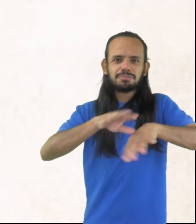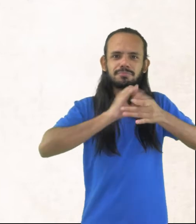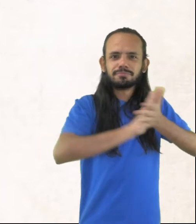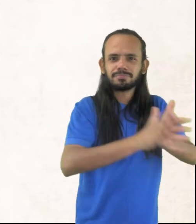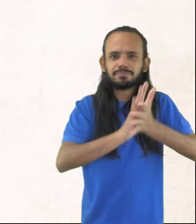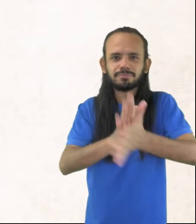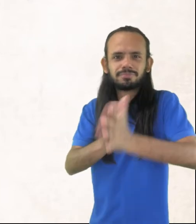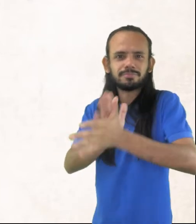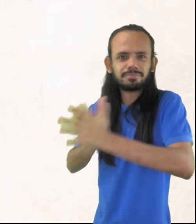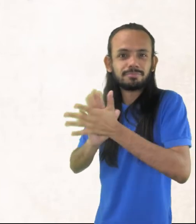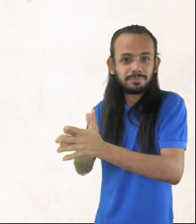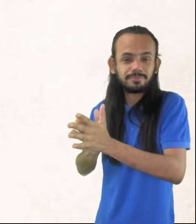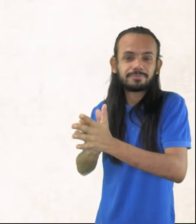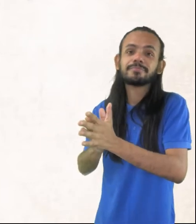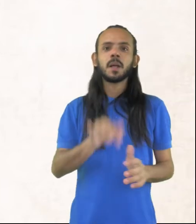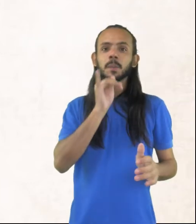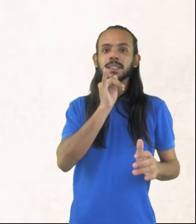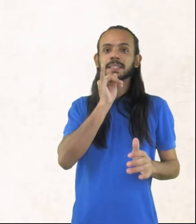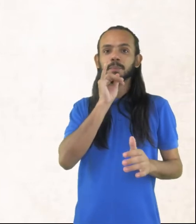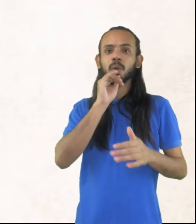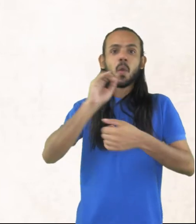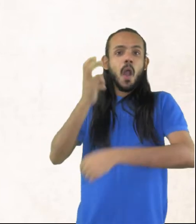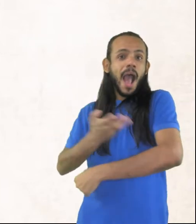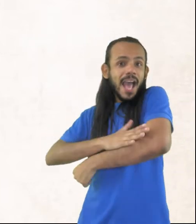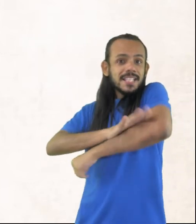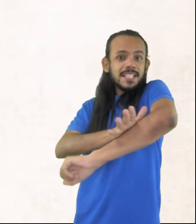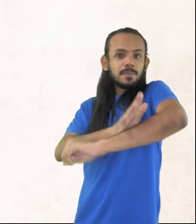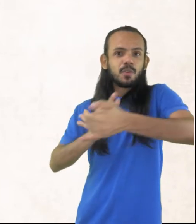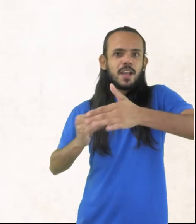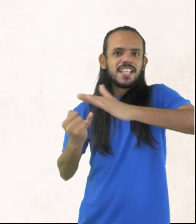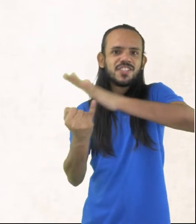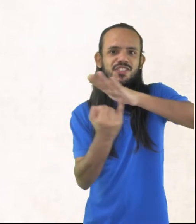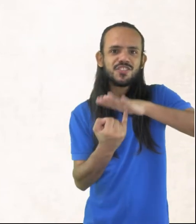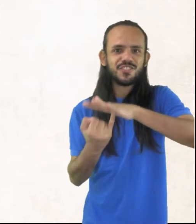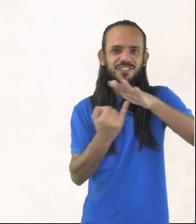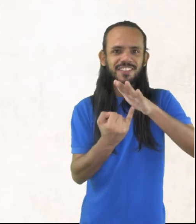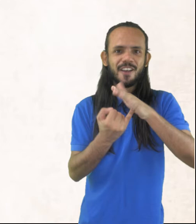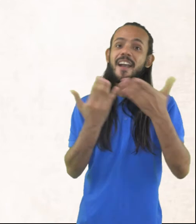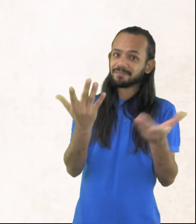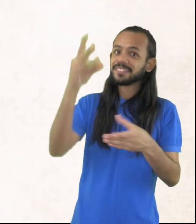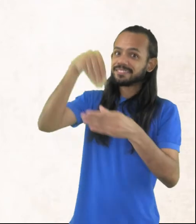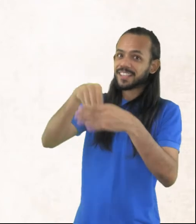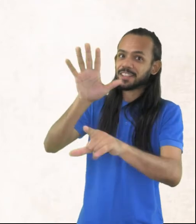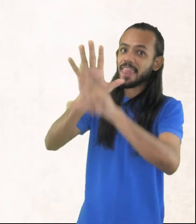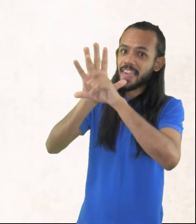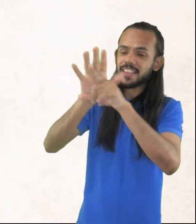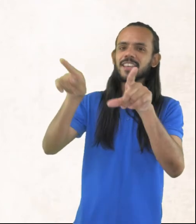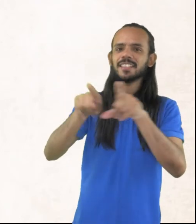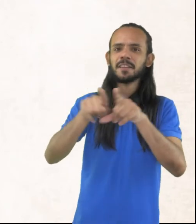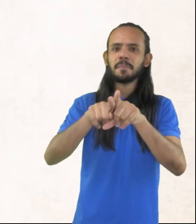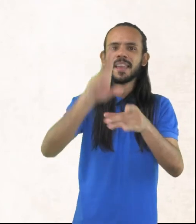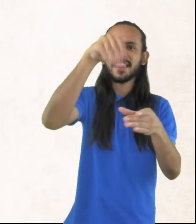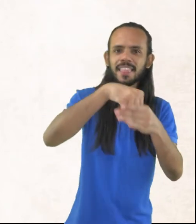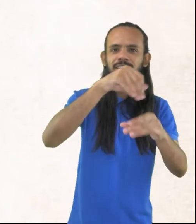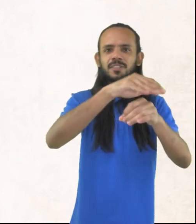assim. Um dos reflexos disso é o racismo institucional, ou seja, o racismo presente nas leis e nas práticas